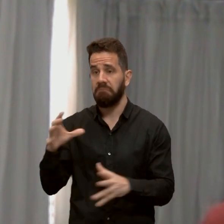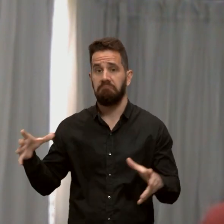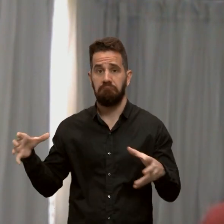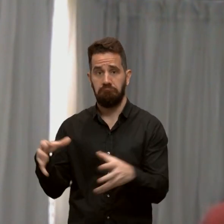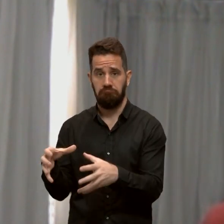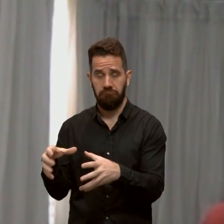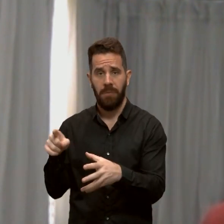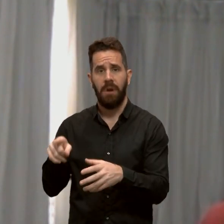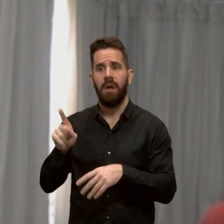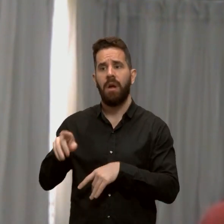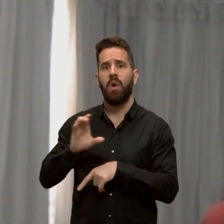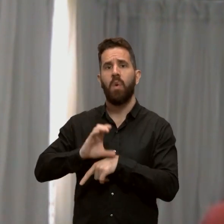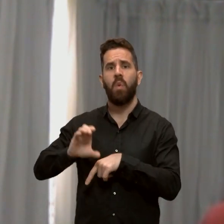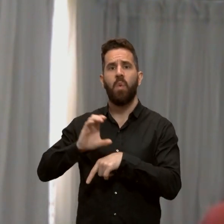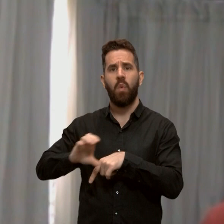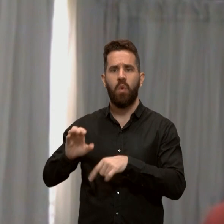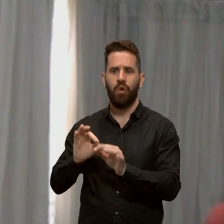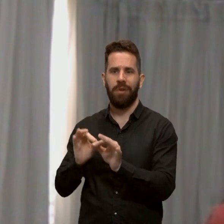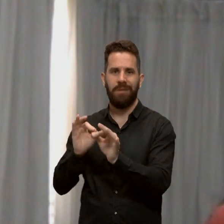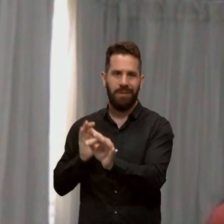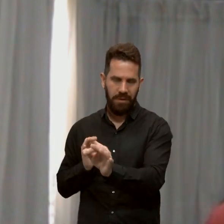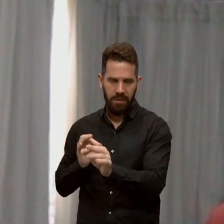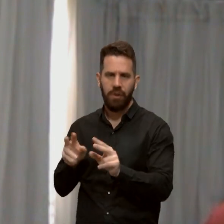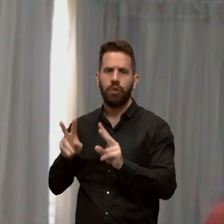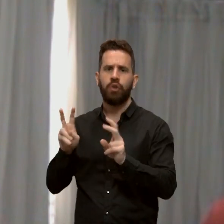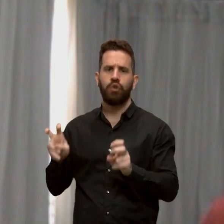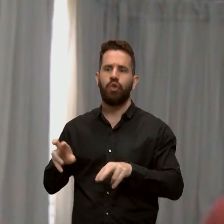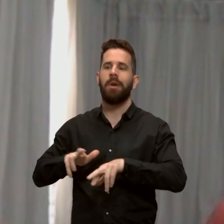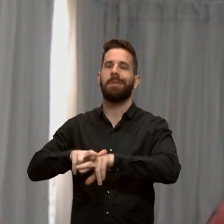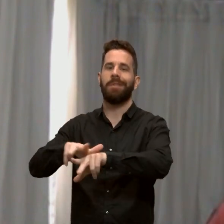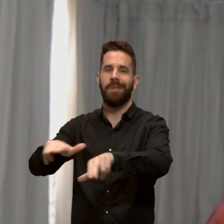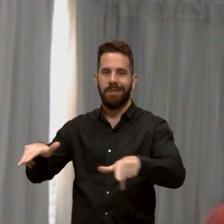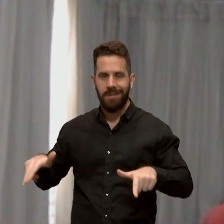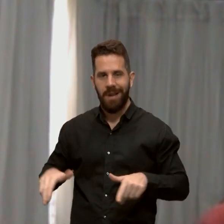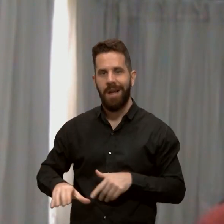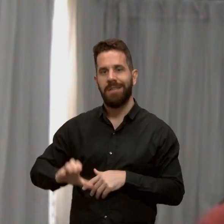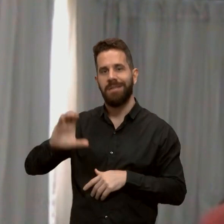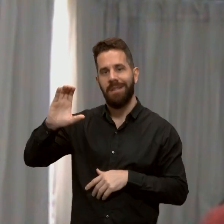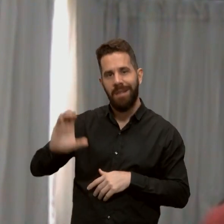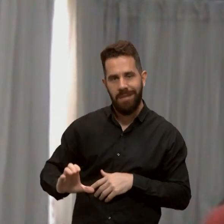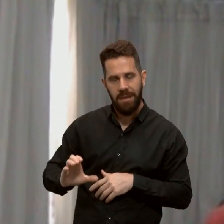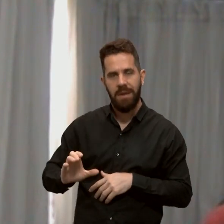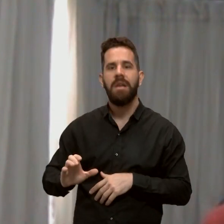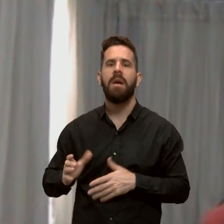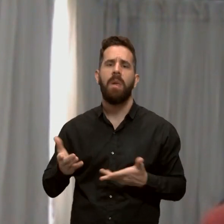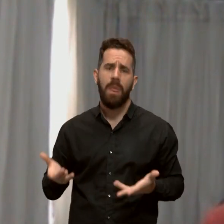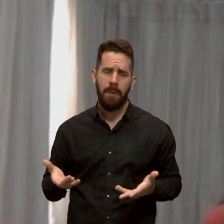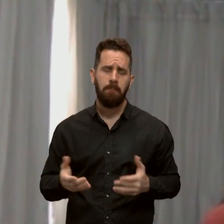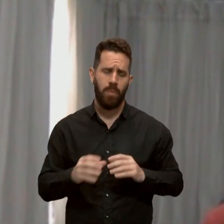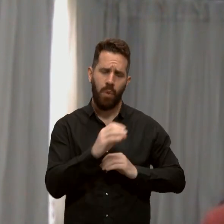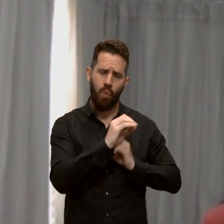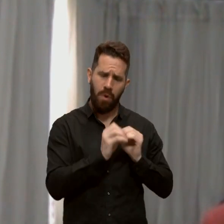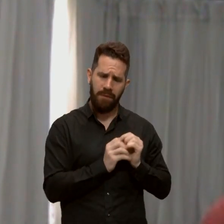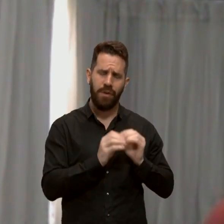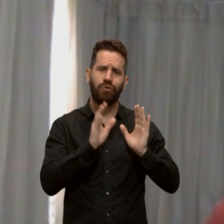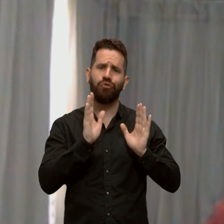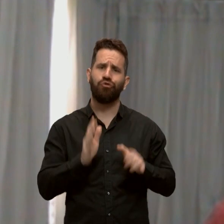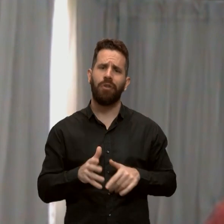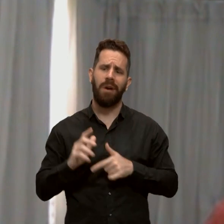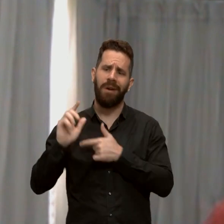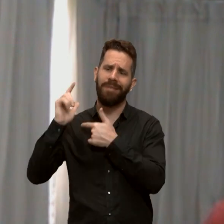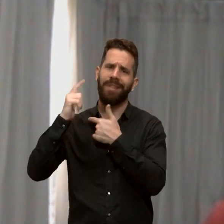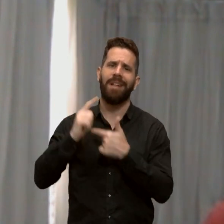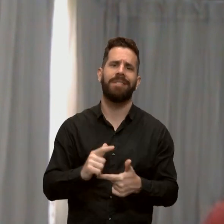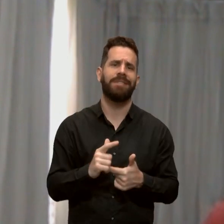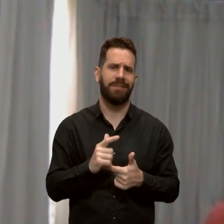num curso EAD de Educação para a Diversidade e Cidadania. Então, a UFG tem uma tradição já consolidada, e